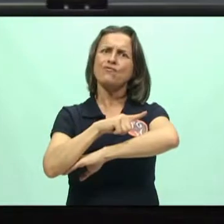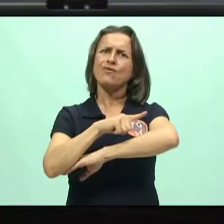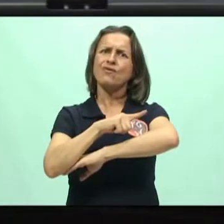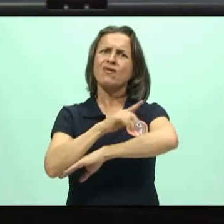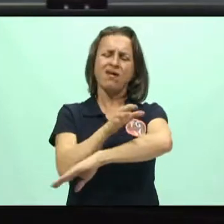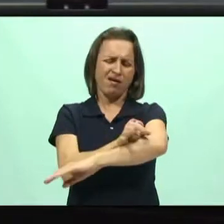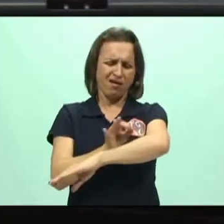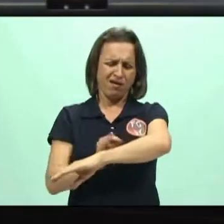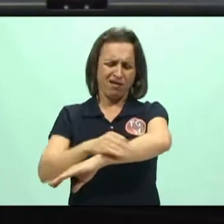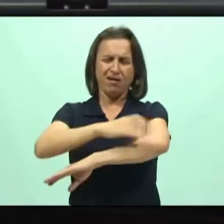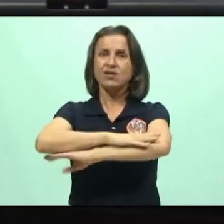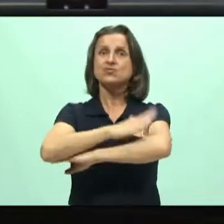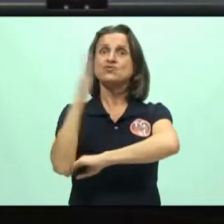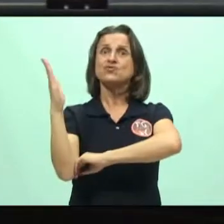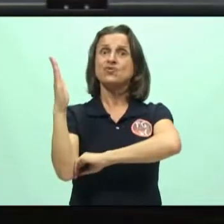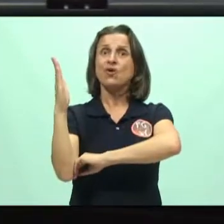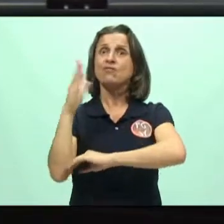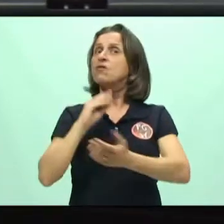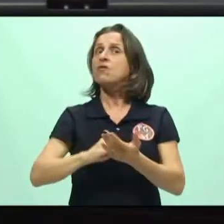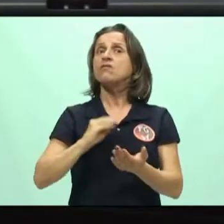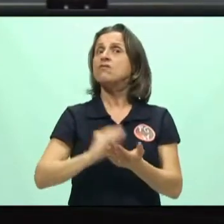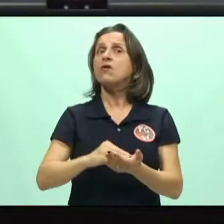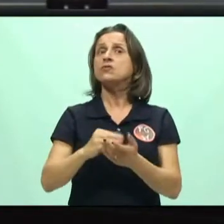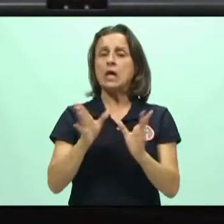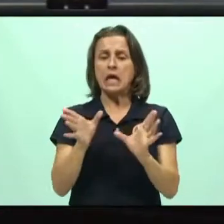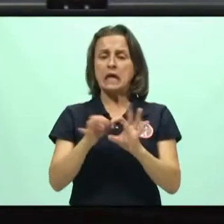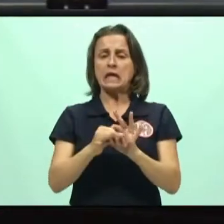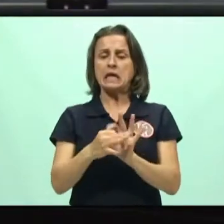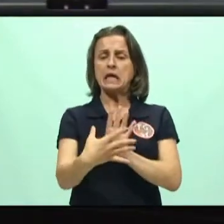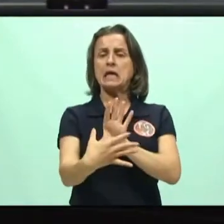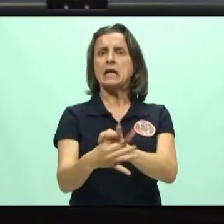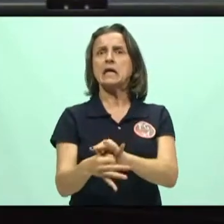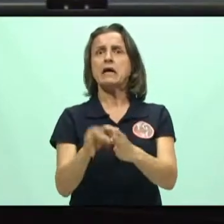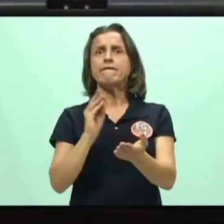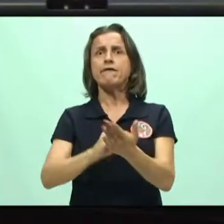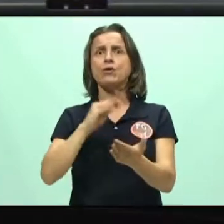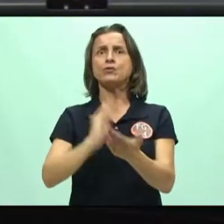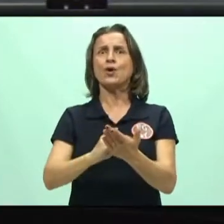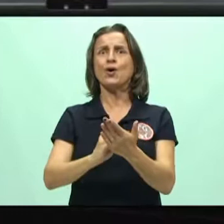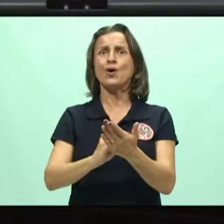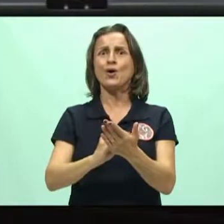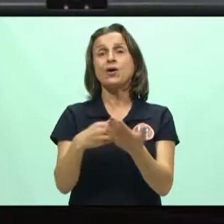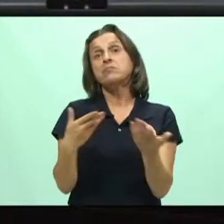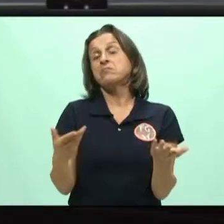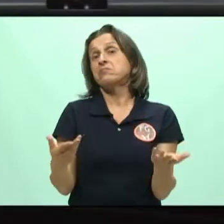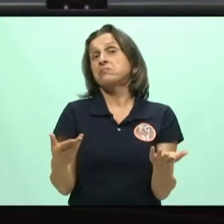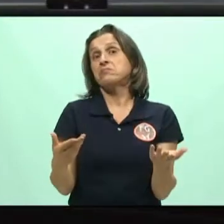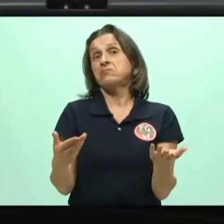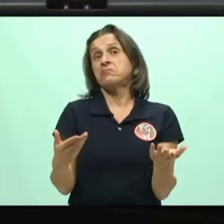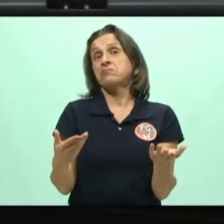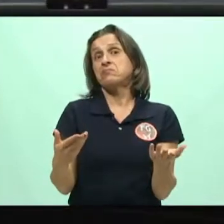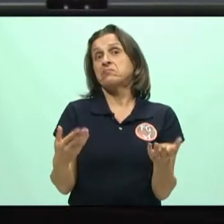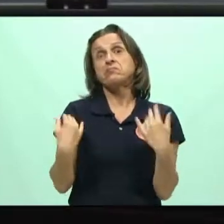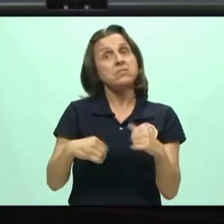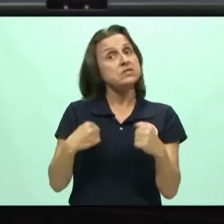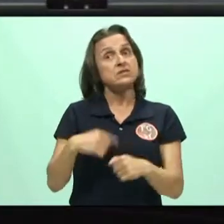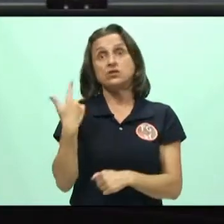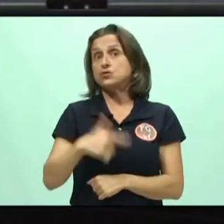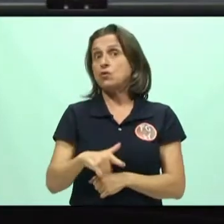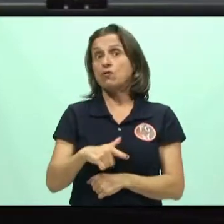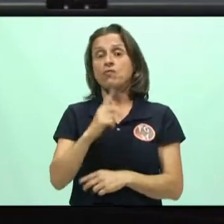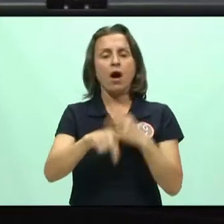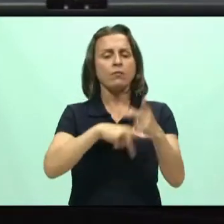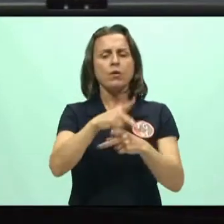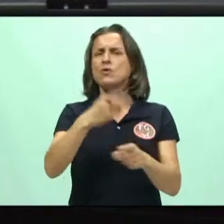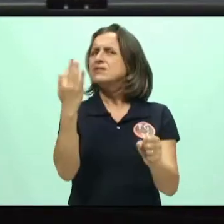as ligações não foram executadas então a população ela ela na verdade ela não aguenta mais